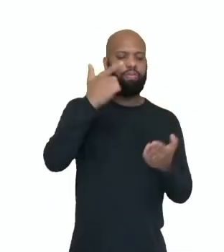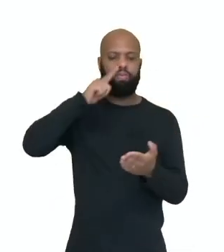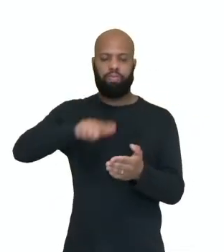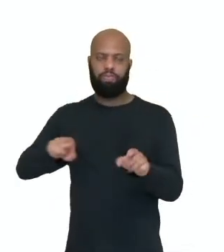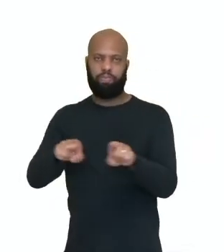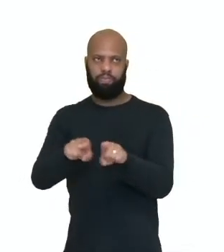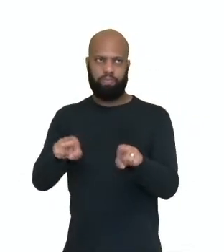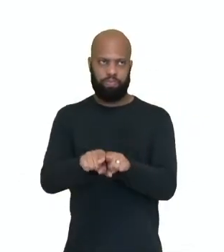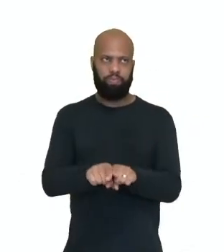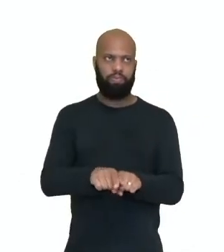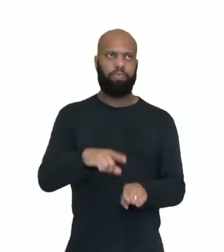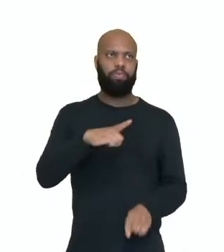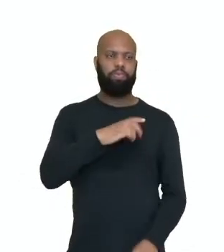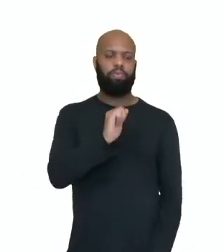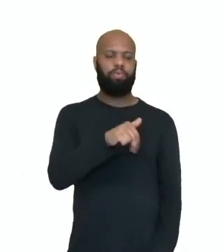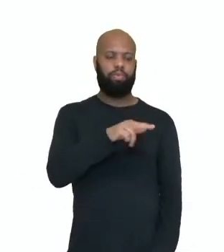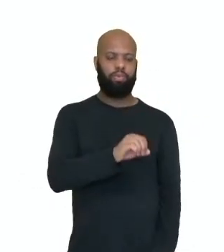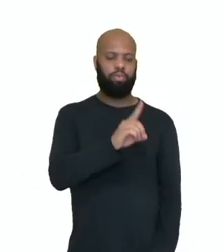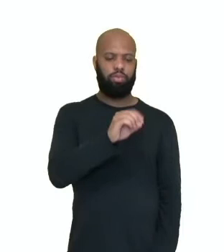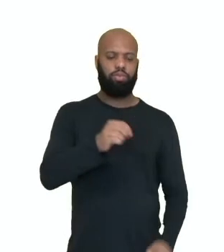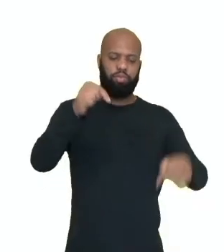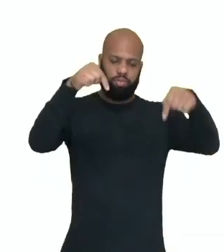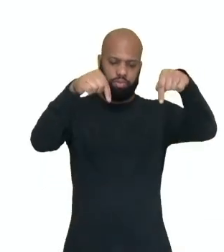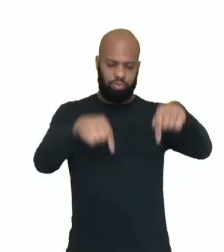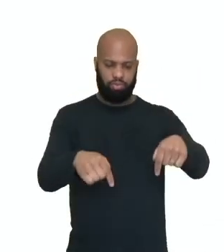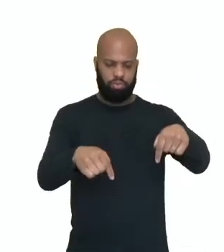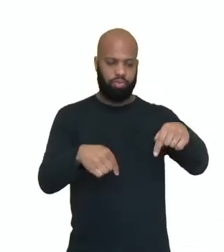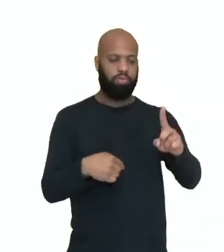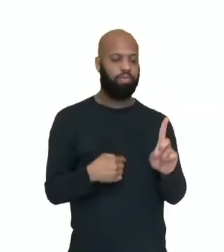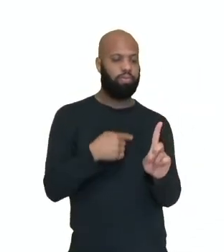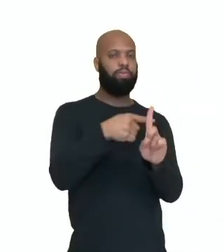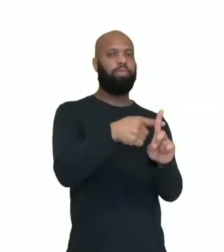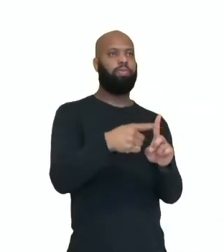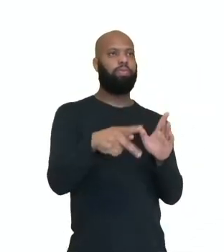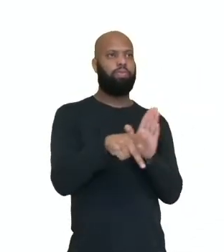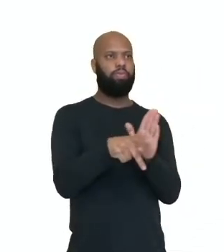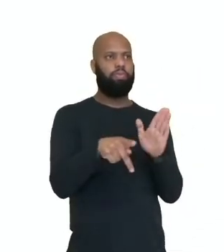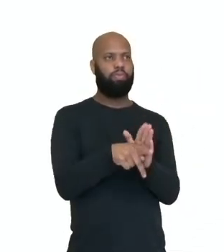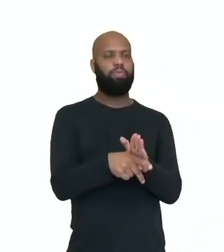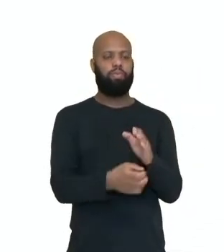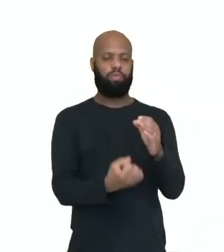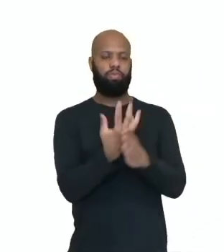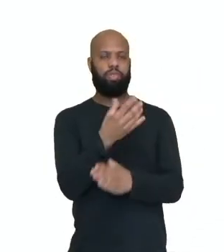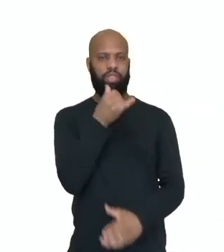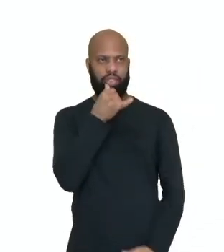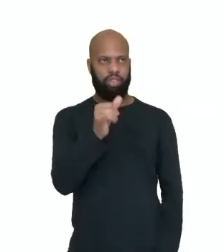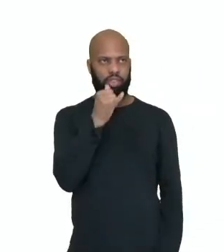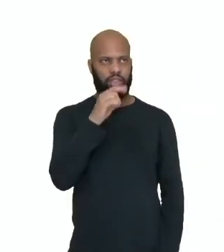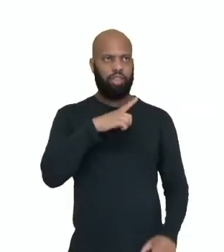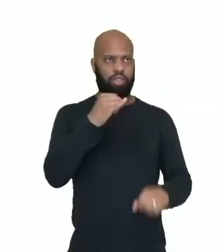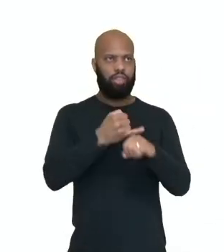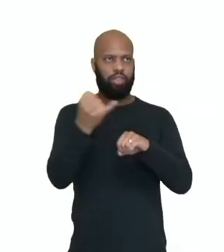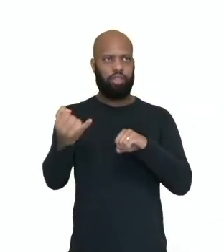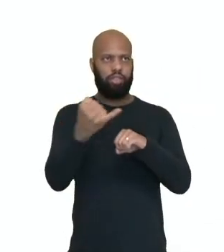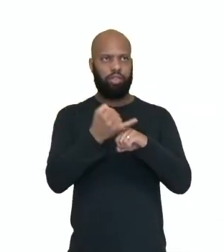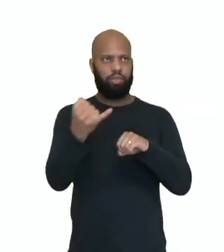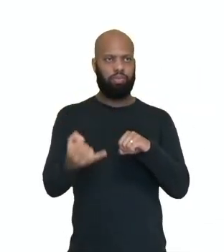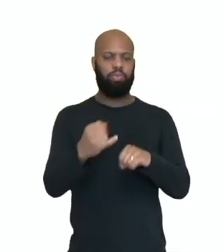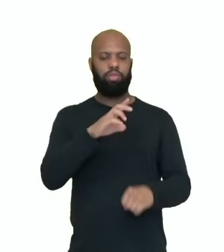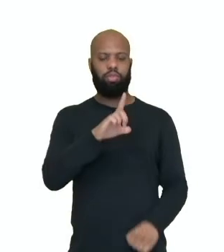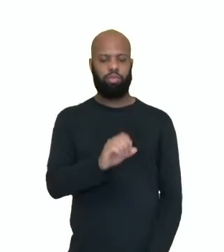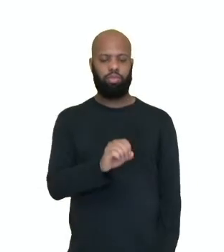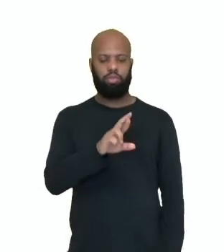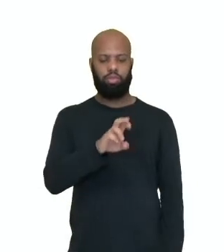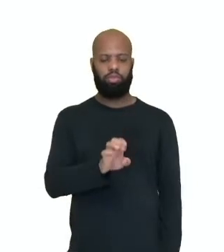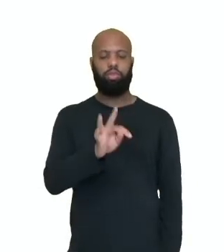reações. No ânodo, eletrodo ligado ao polo positivo da fonte de alimentação, os íons cloretos presentes no